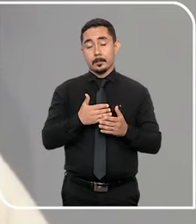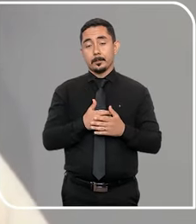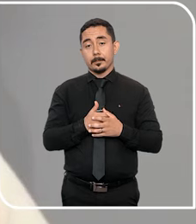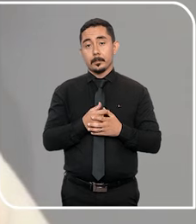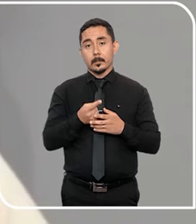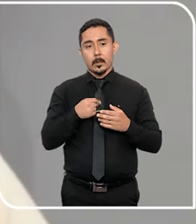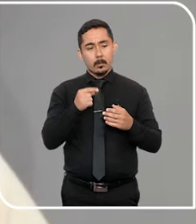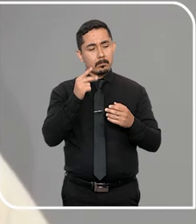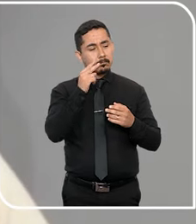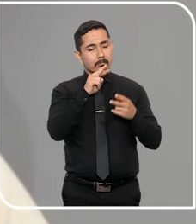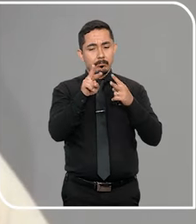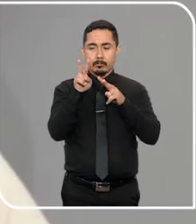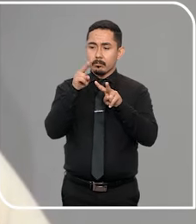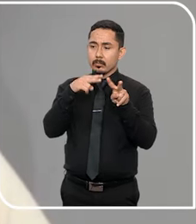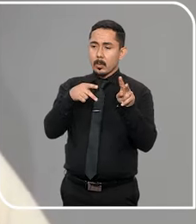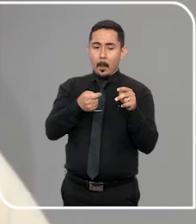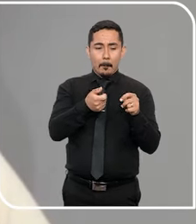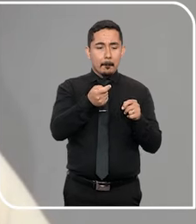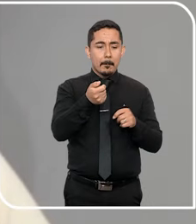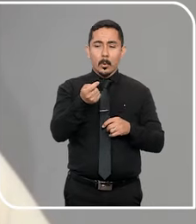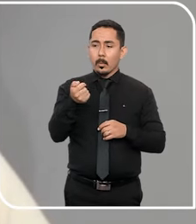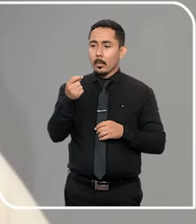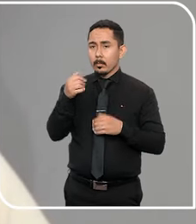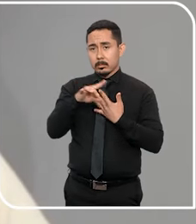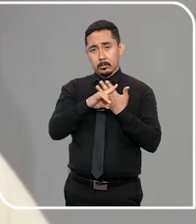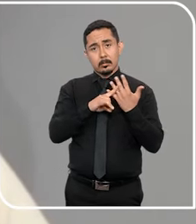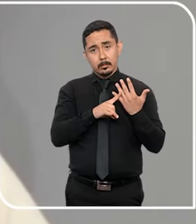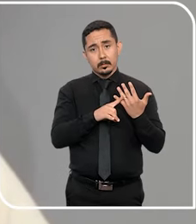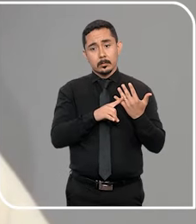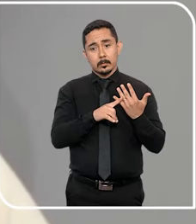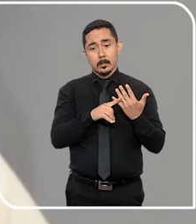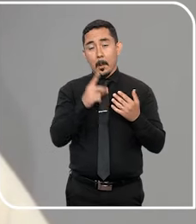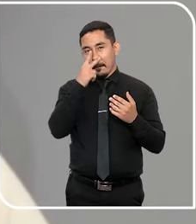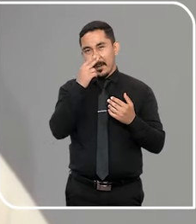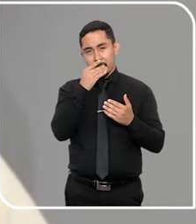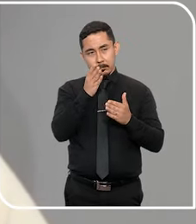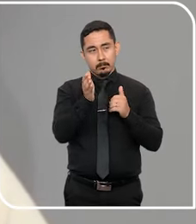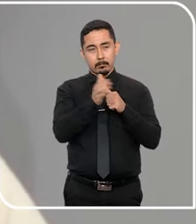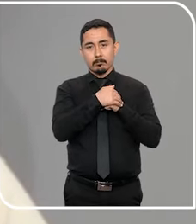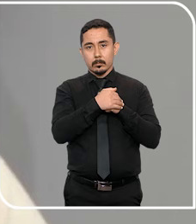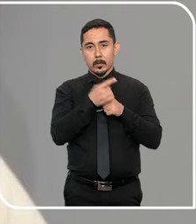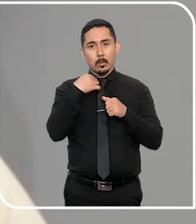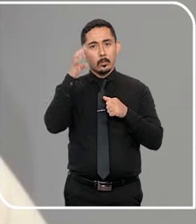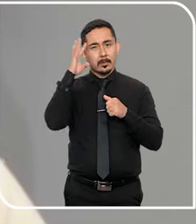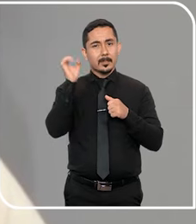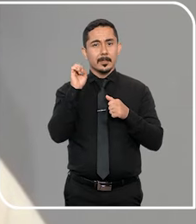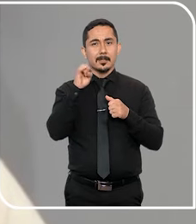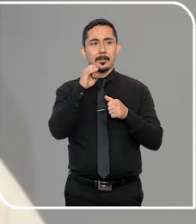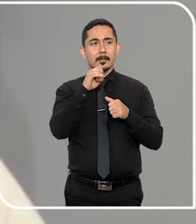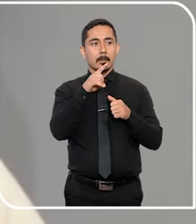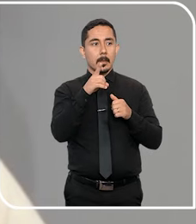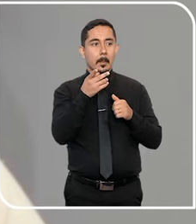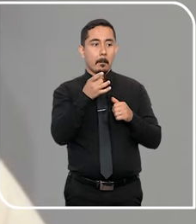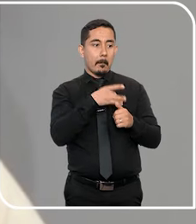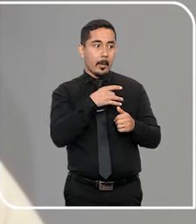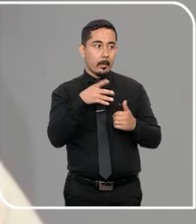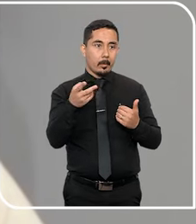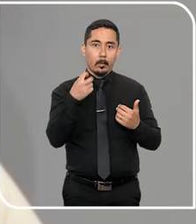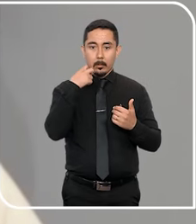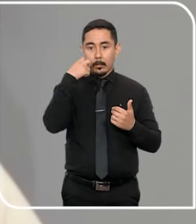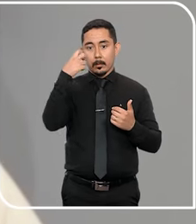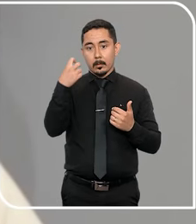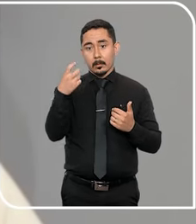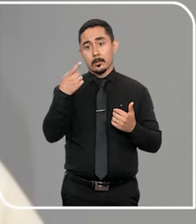infância pouco vi eh pessoas com deficiência ficavam escondida não sei se era por medo ou